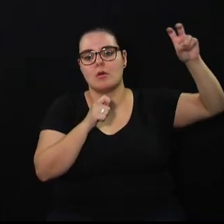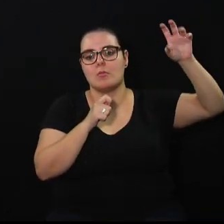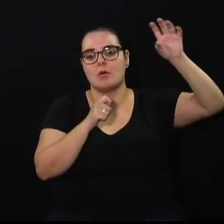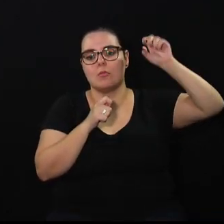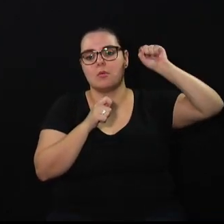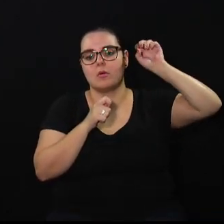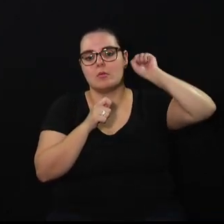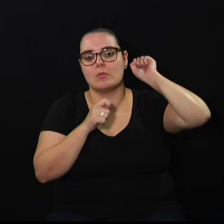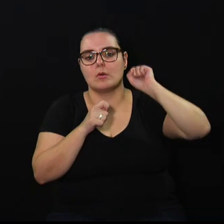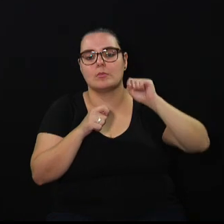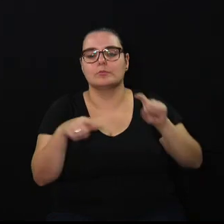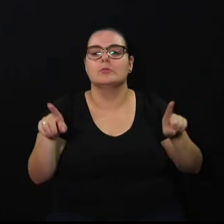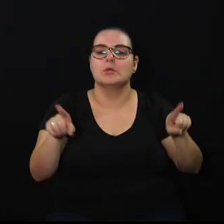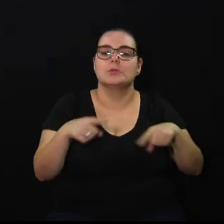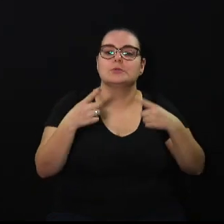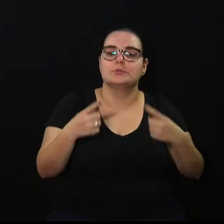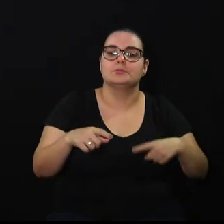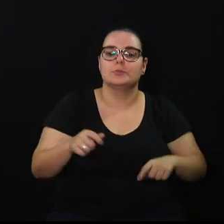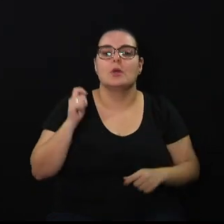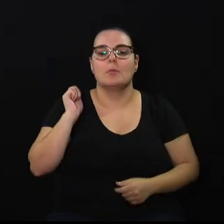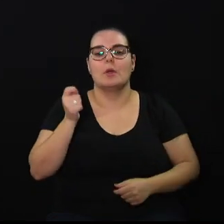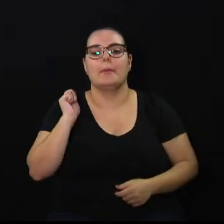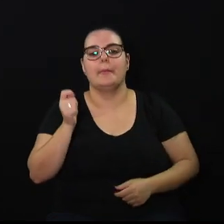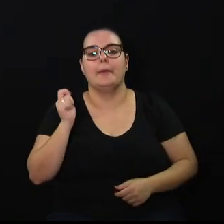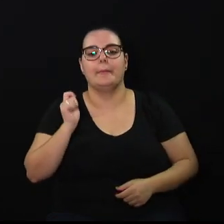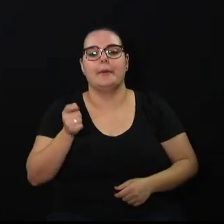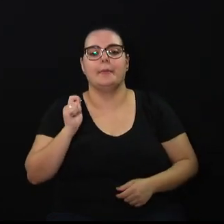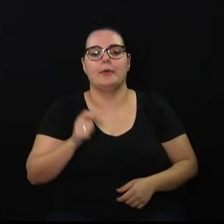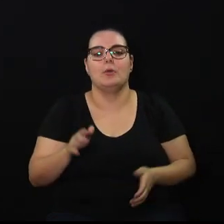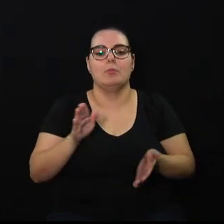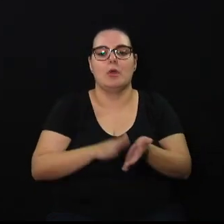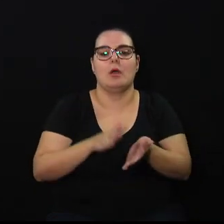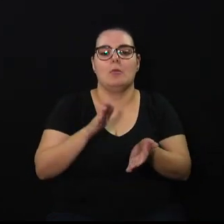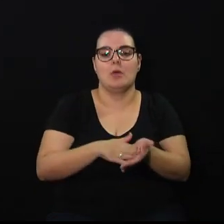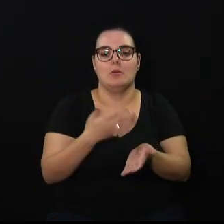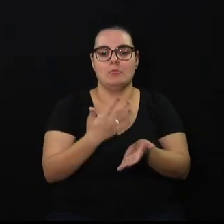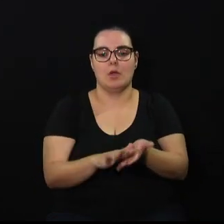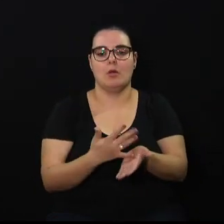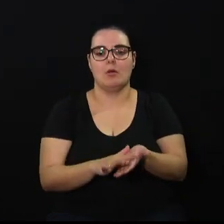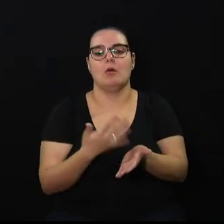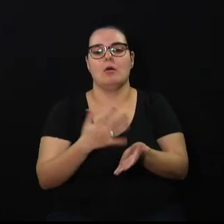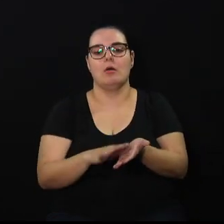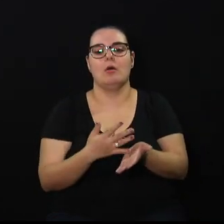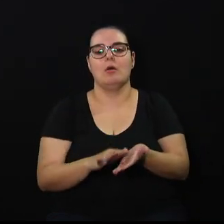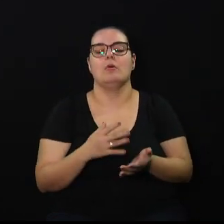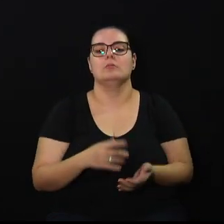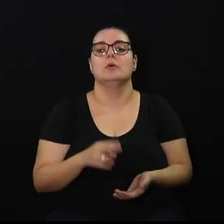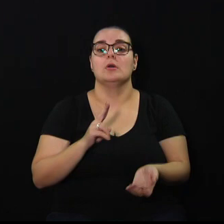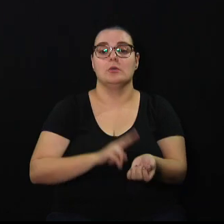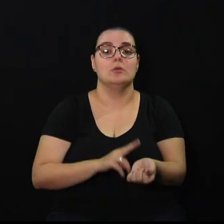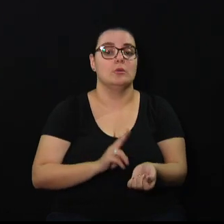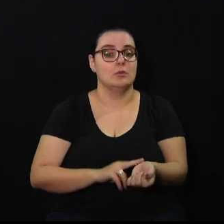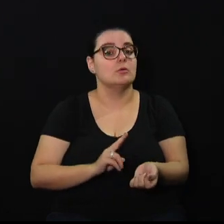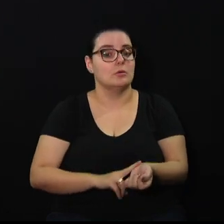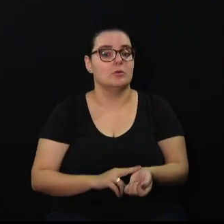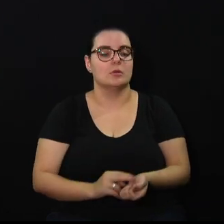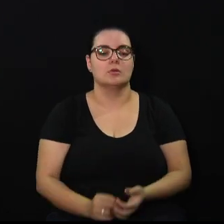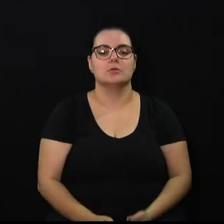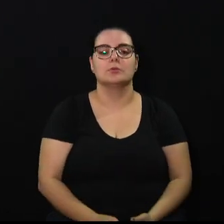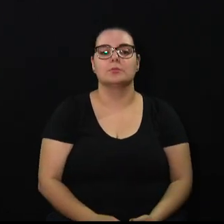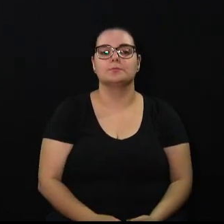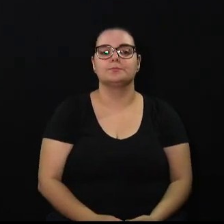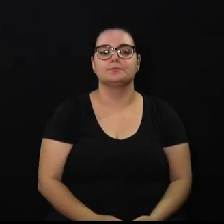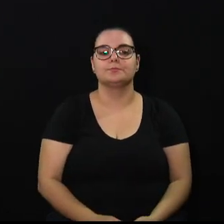usou os instrumentos musicais que eles procuram sempre um ritmo deles né nos instrumentos